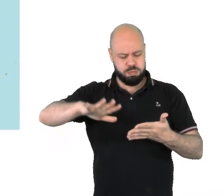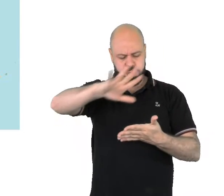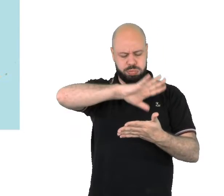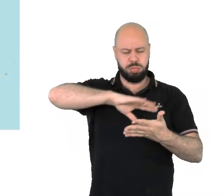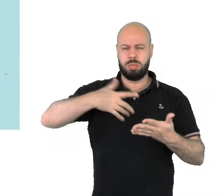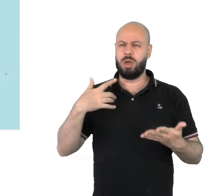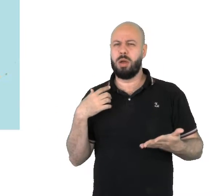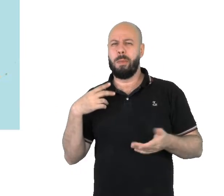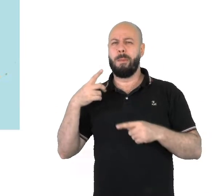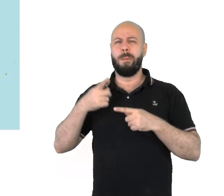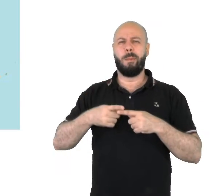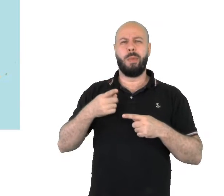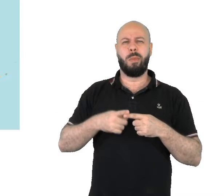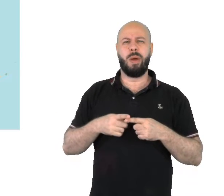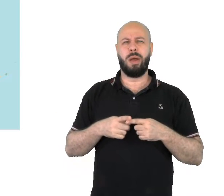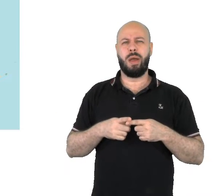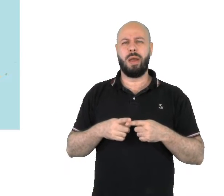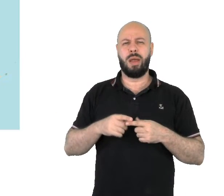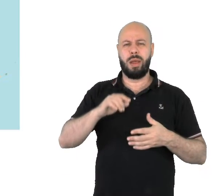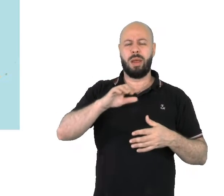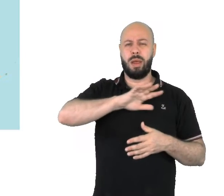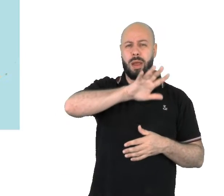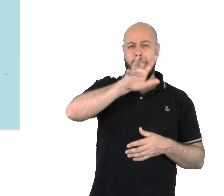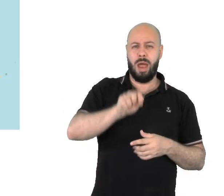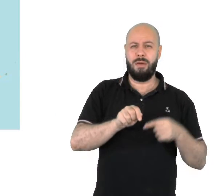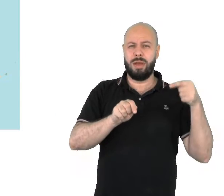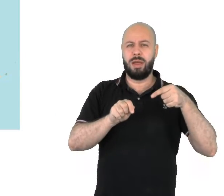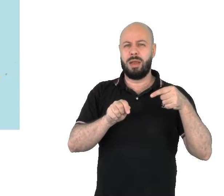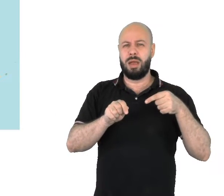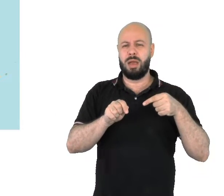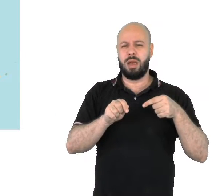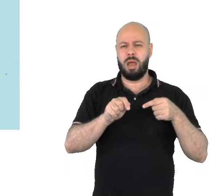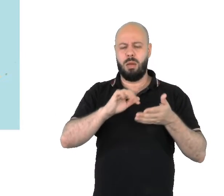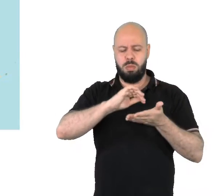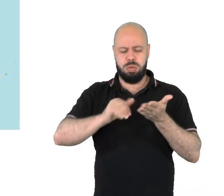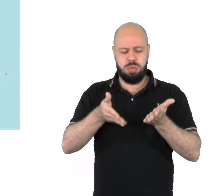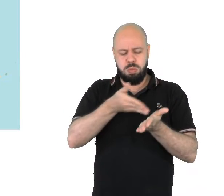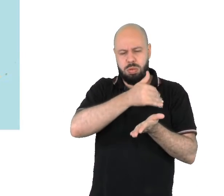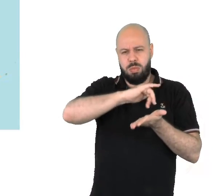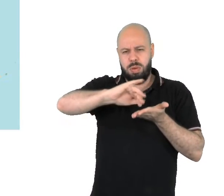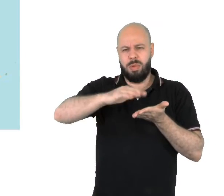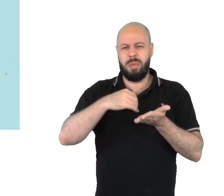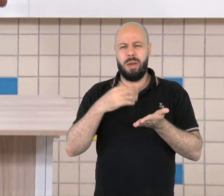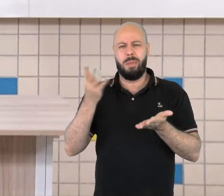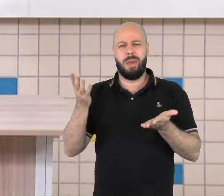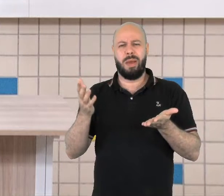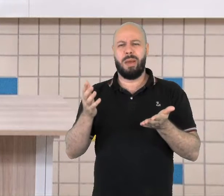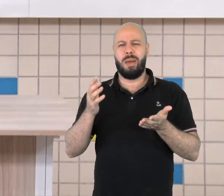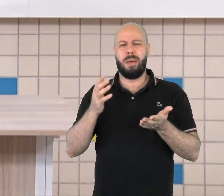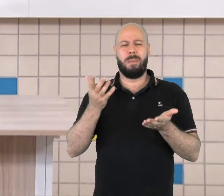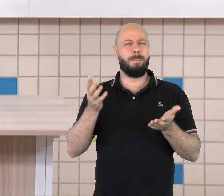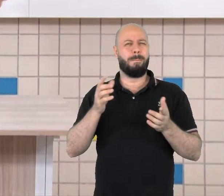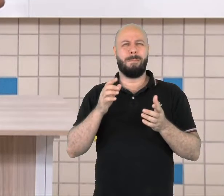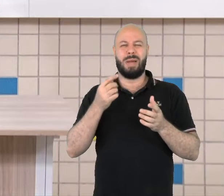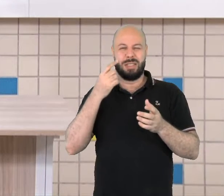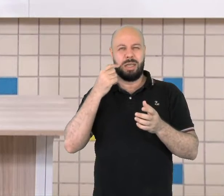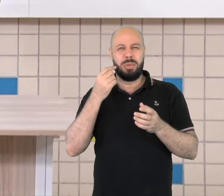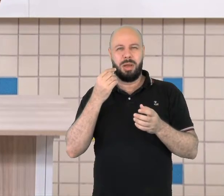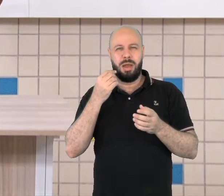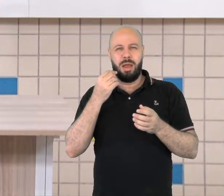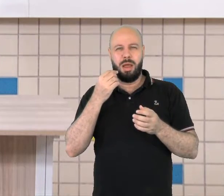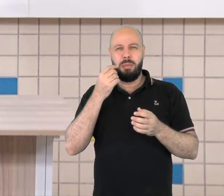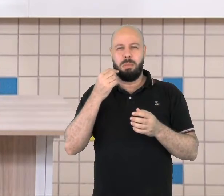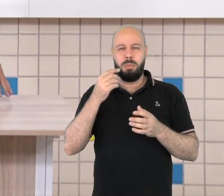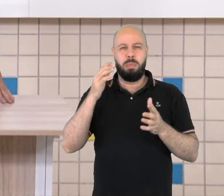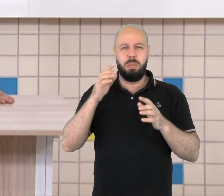que será que a África é dividida parecendo um corte de bolo,